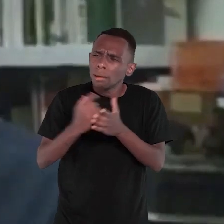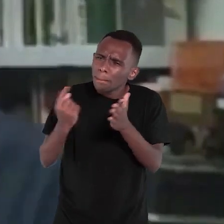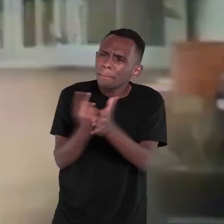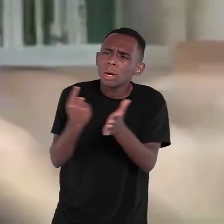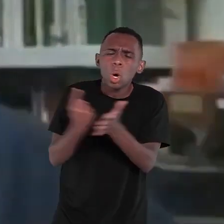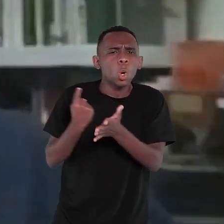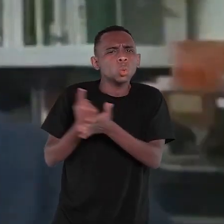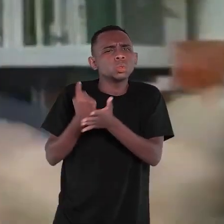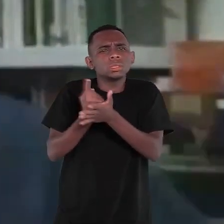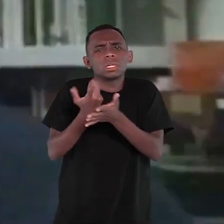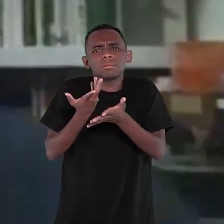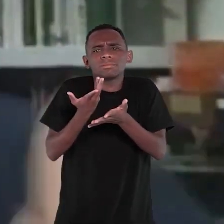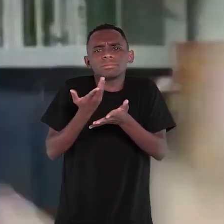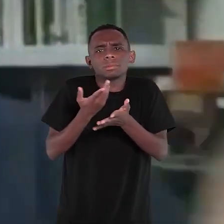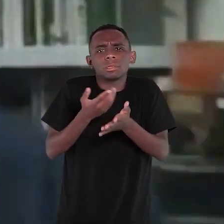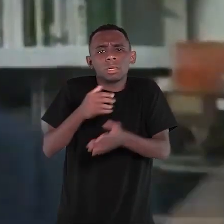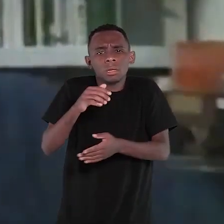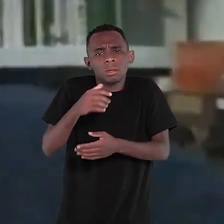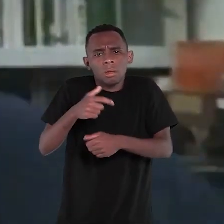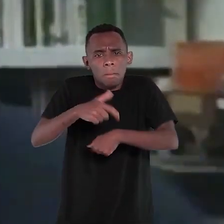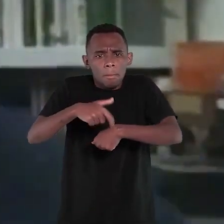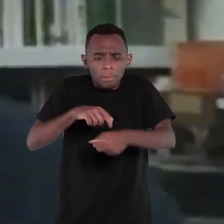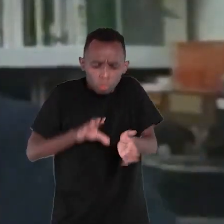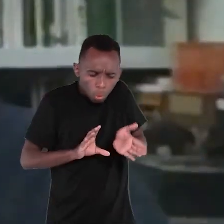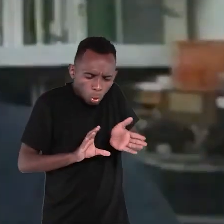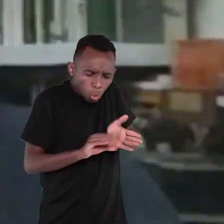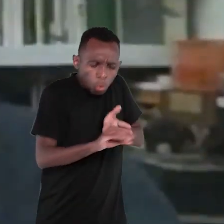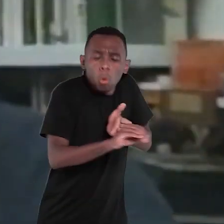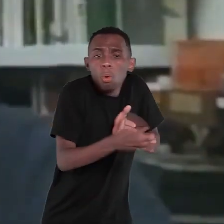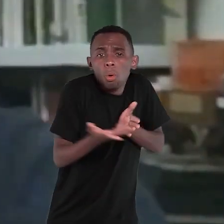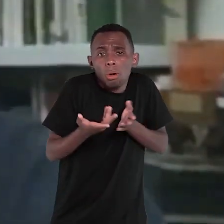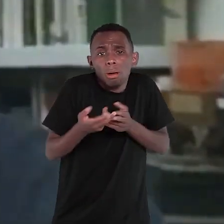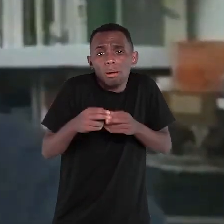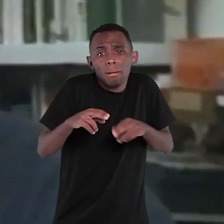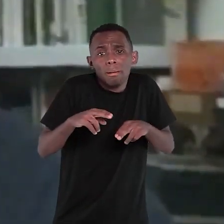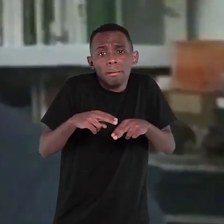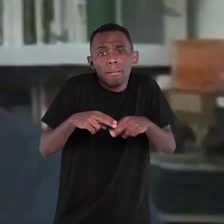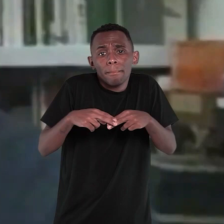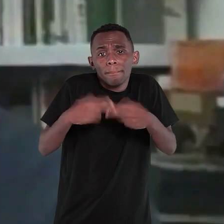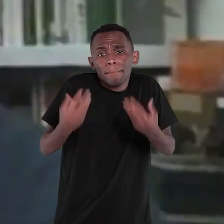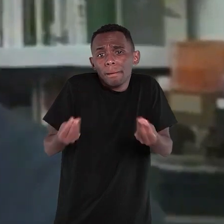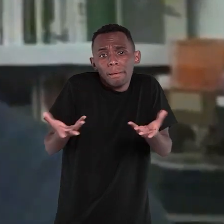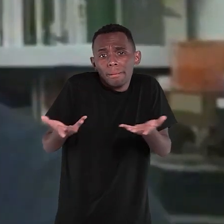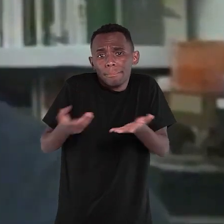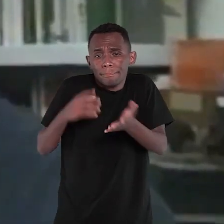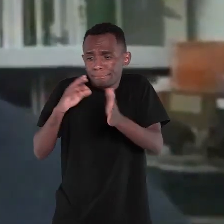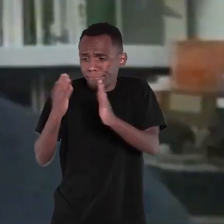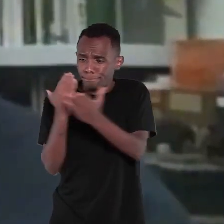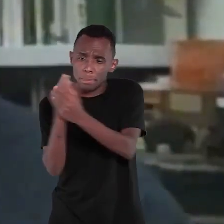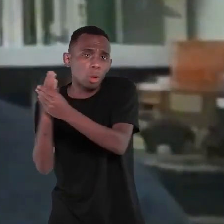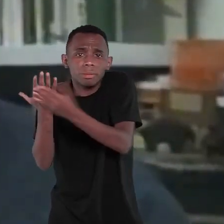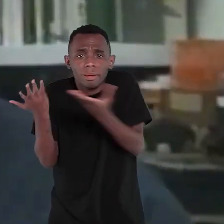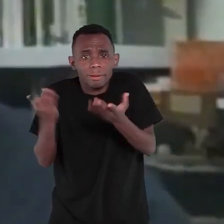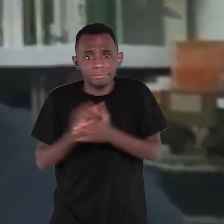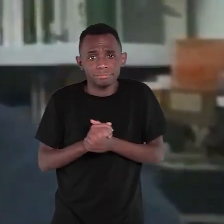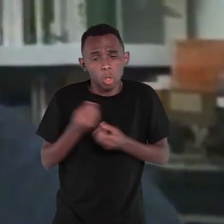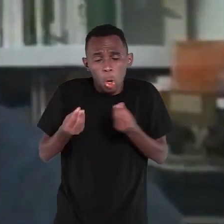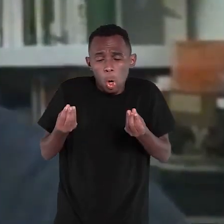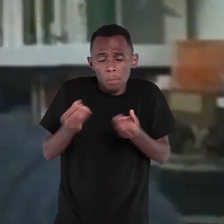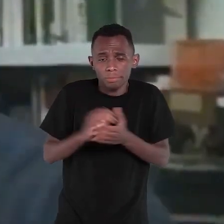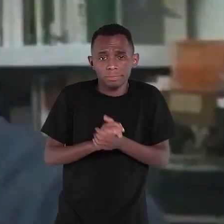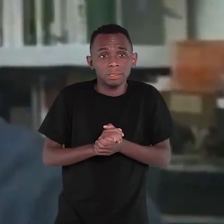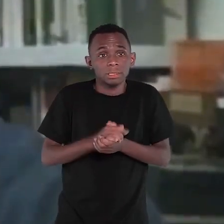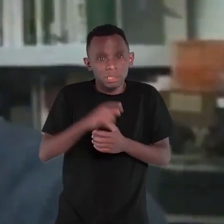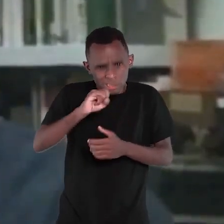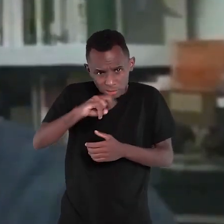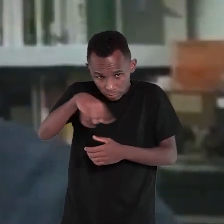perguntavam muito, bom, mas em tempos de Google, né, por que biblioteca? E a resposta da gente costumava ser a seguinte: olha,